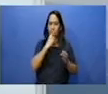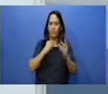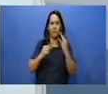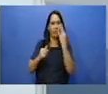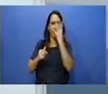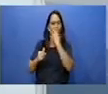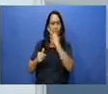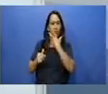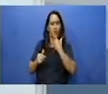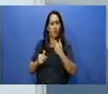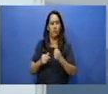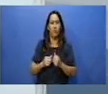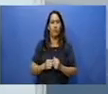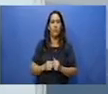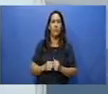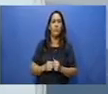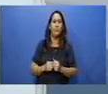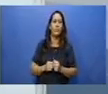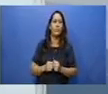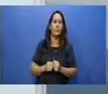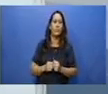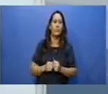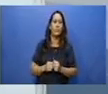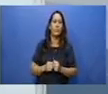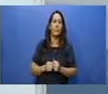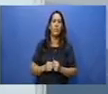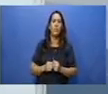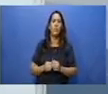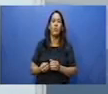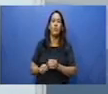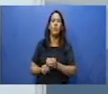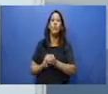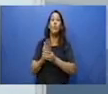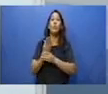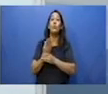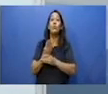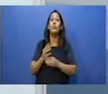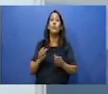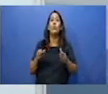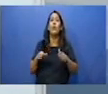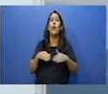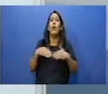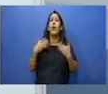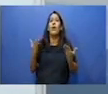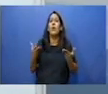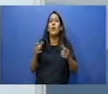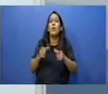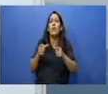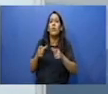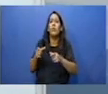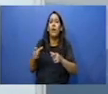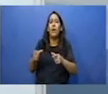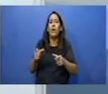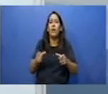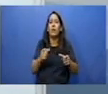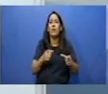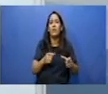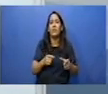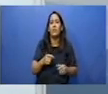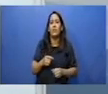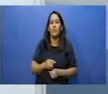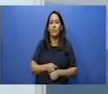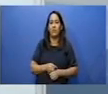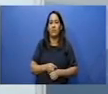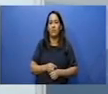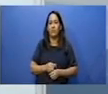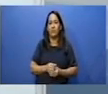texto. Aonde que essa nuvem surgiu? Então, vamos lá. Responder a primeira pergunta. Uma